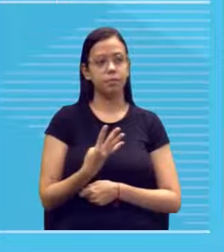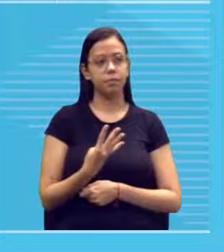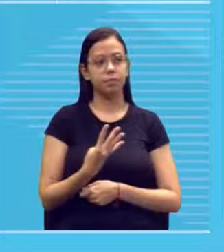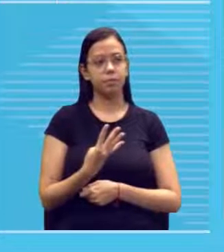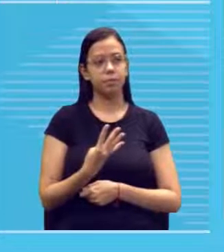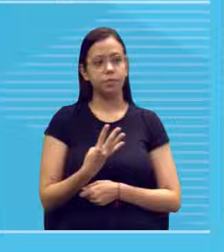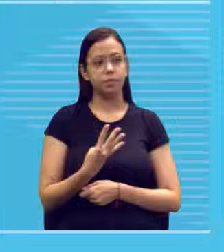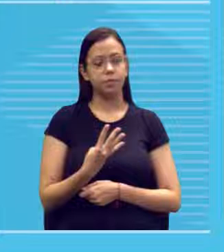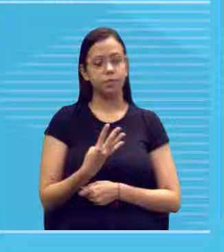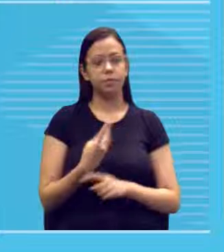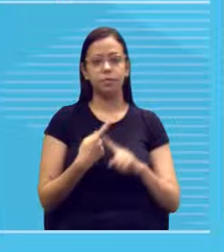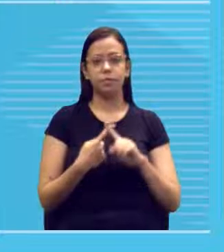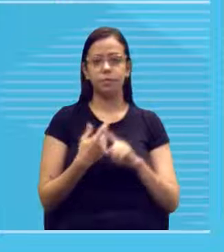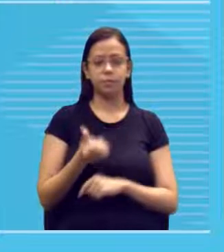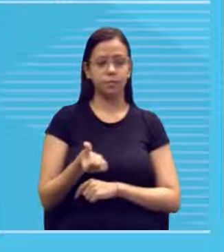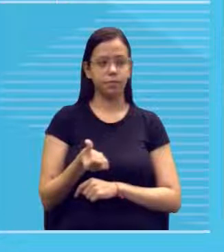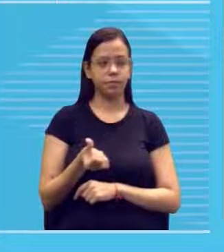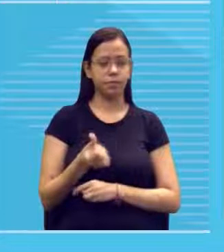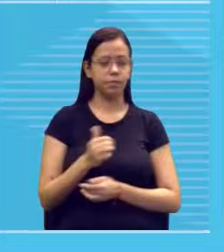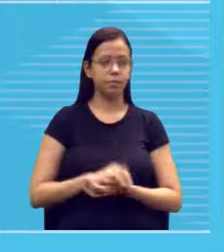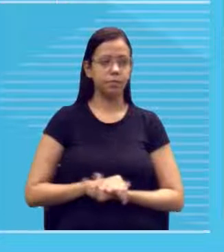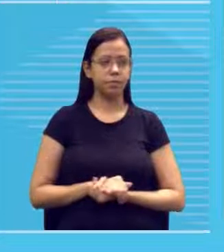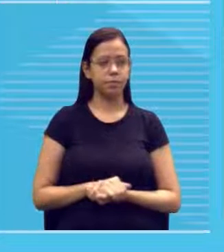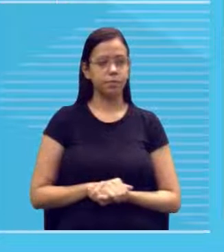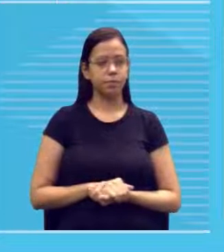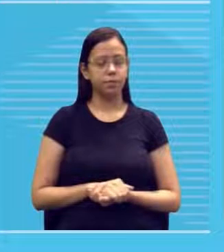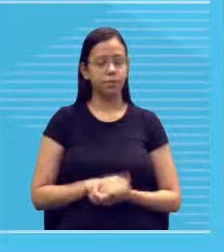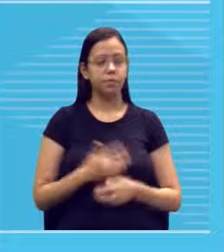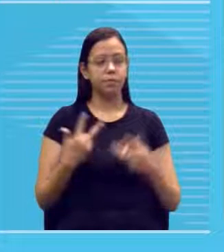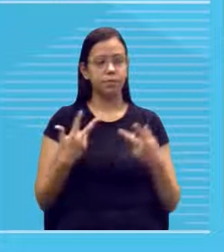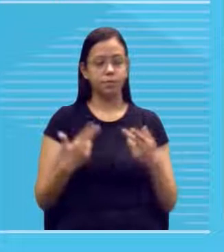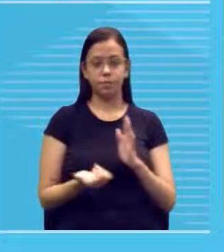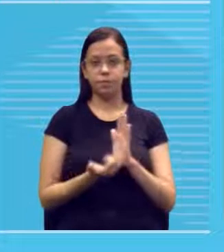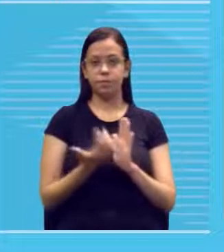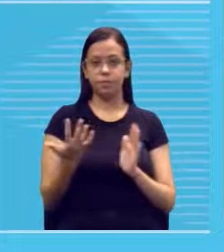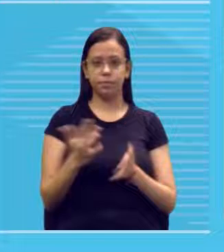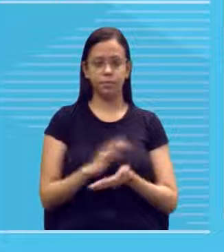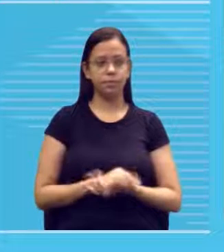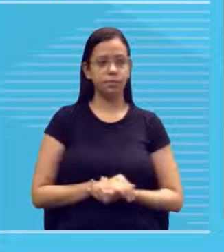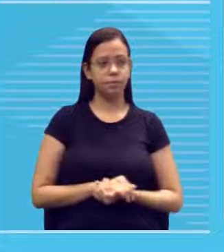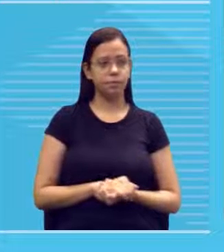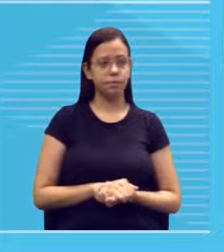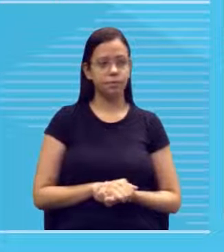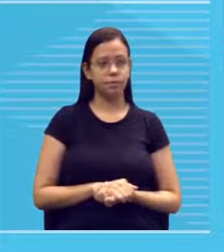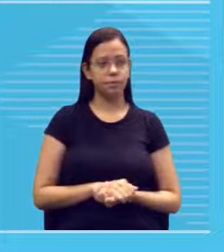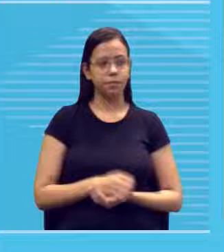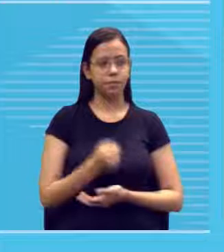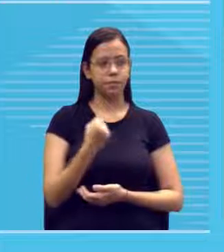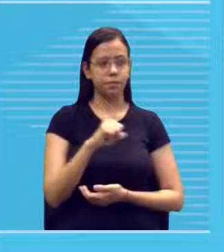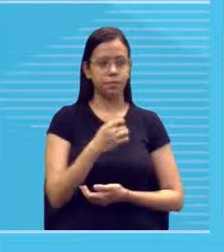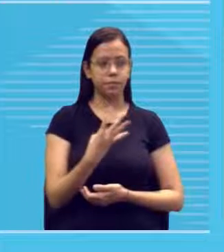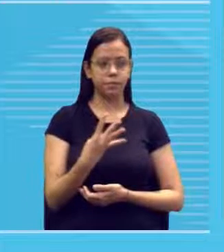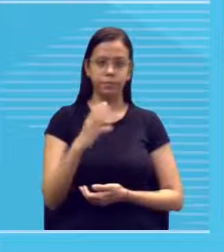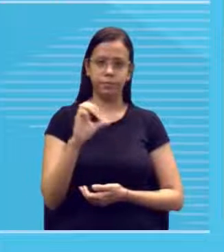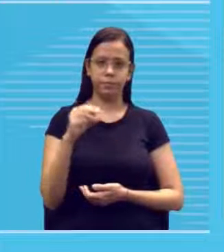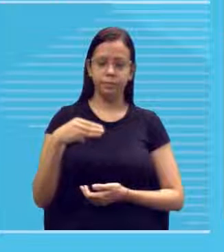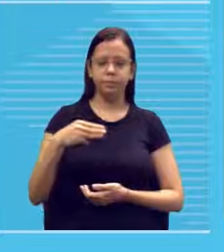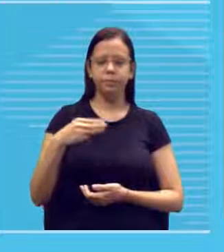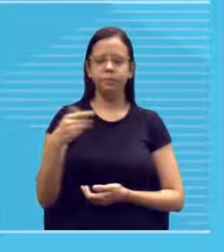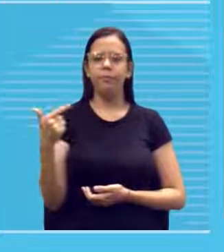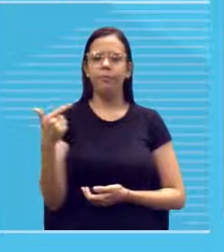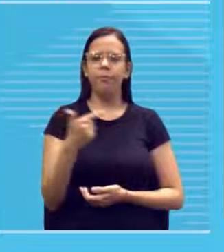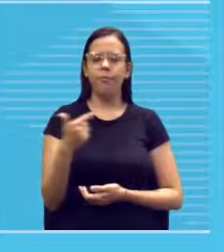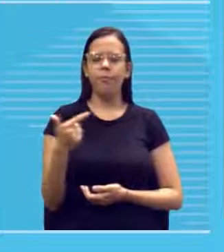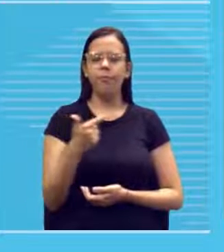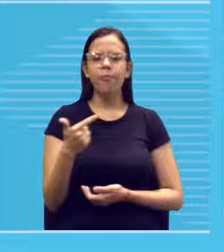aí sobrou 14 vezes 6 que isso é igual a quanto 84 cm